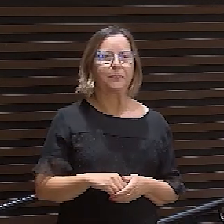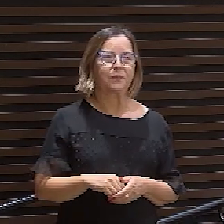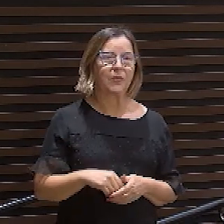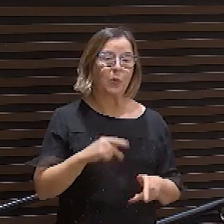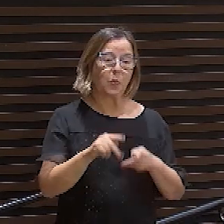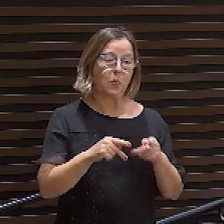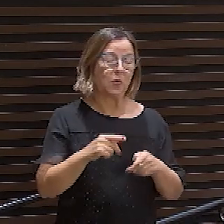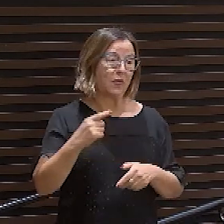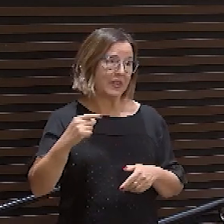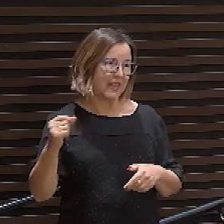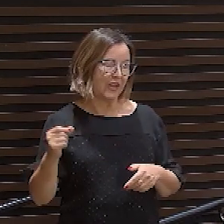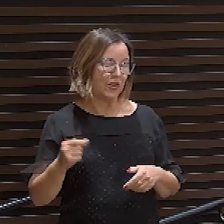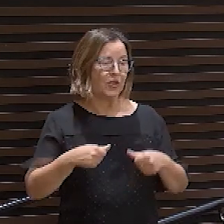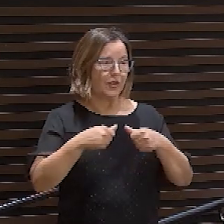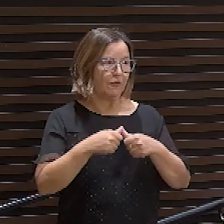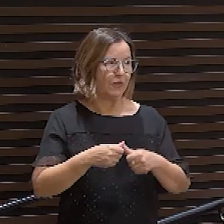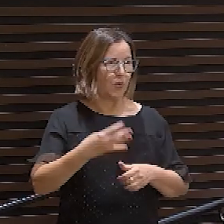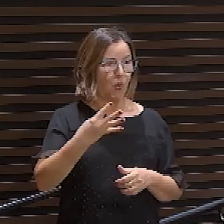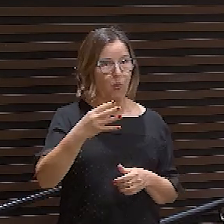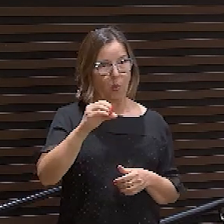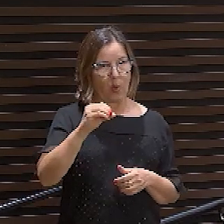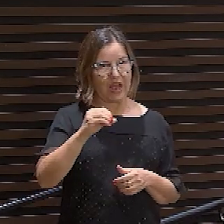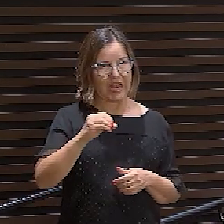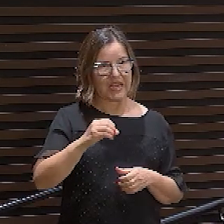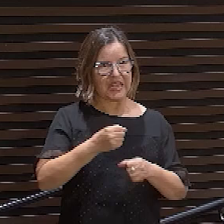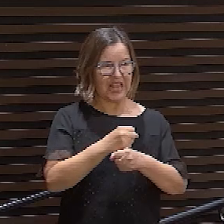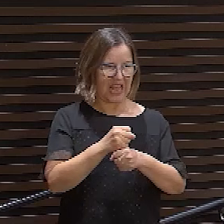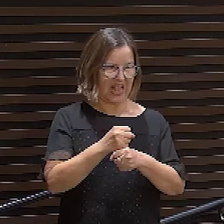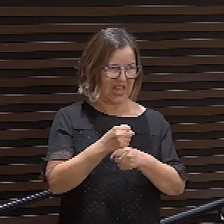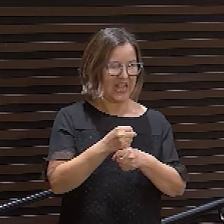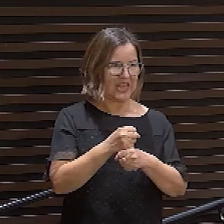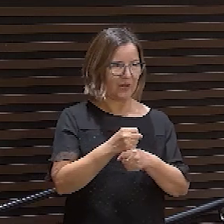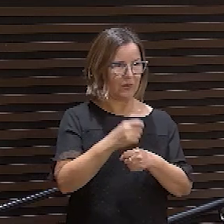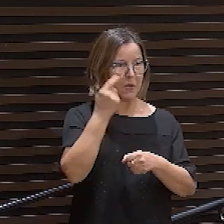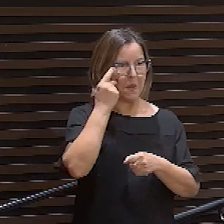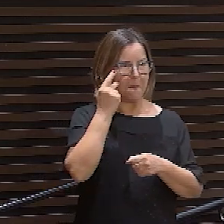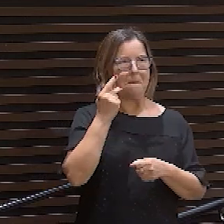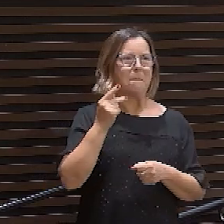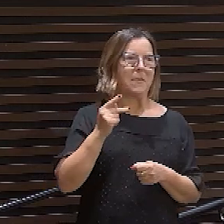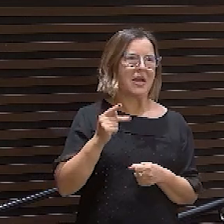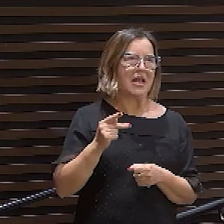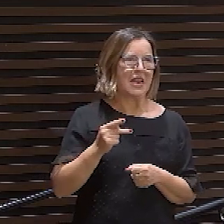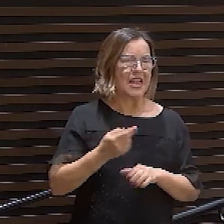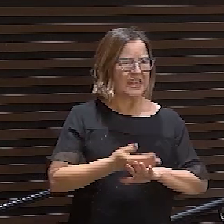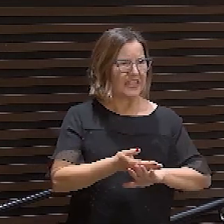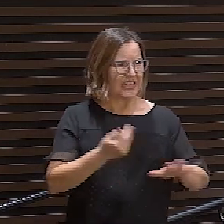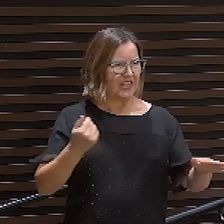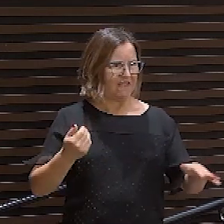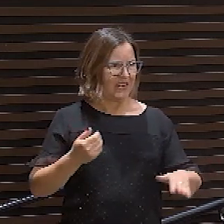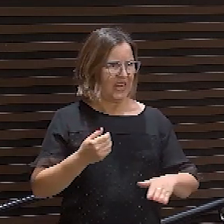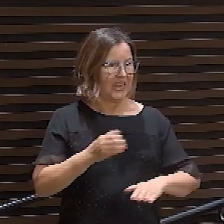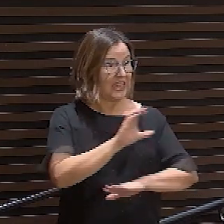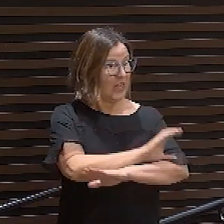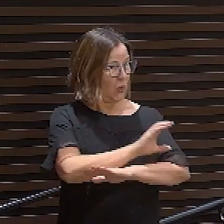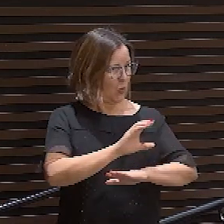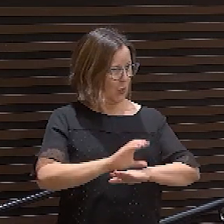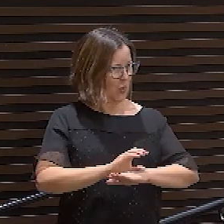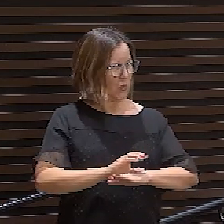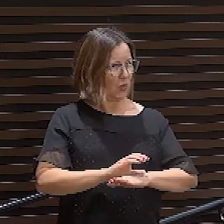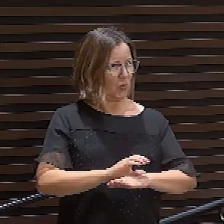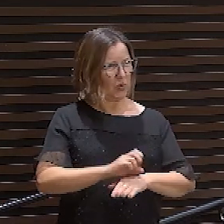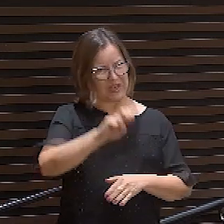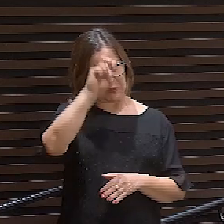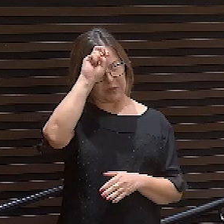deserto, retirando o Egito da vida deles. E quando a gente sai do